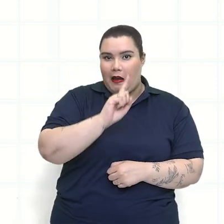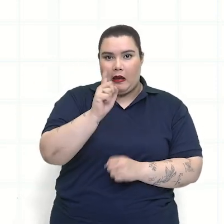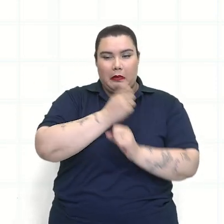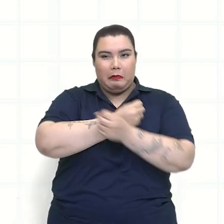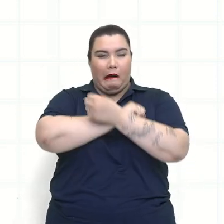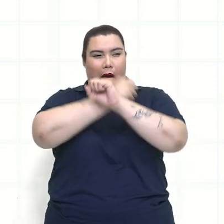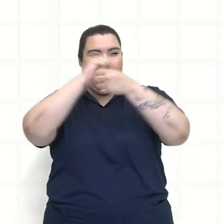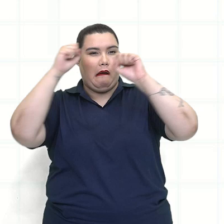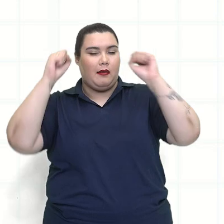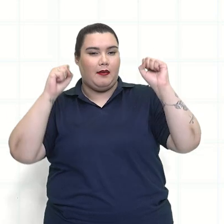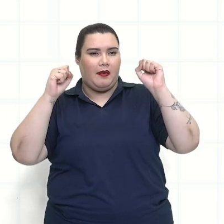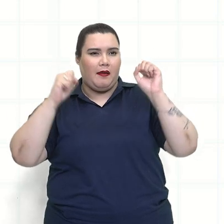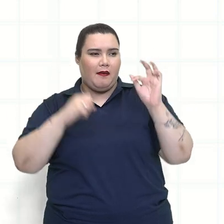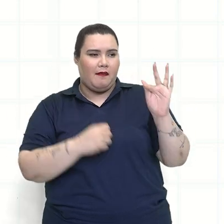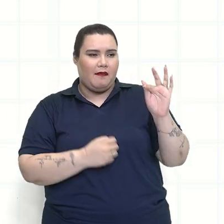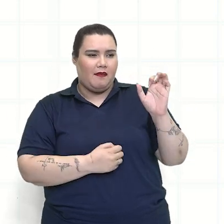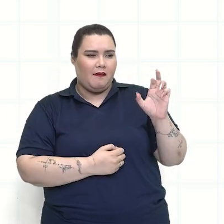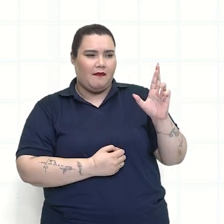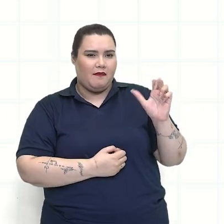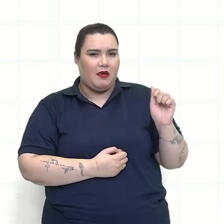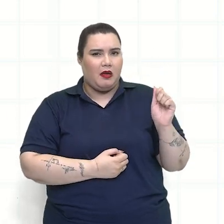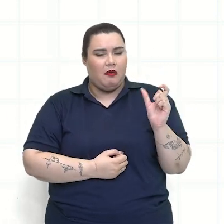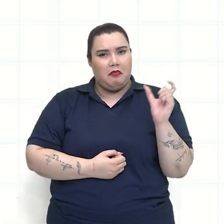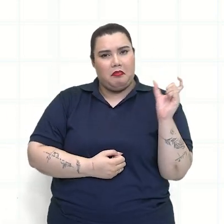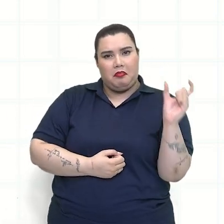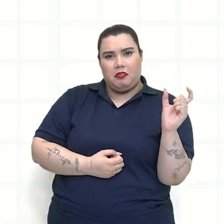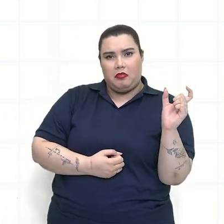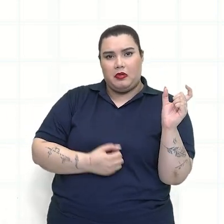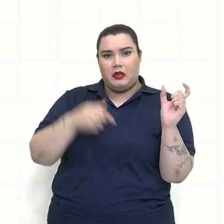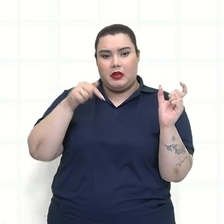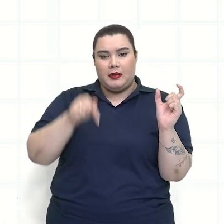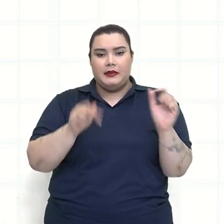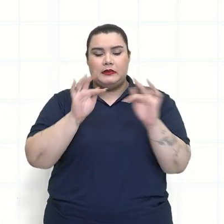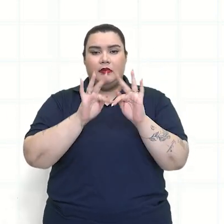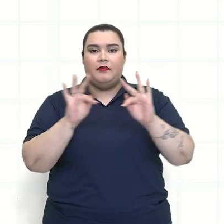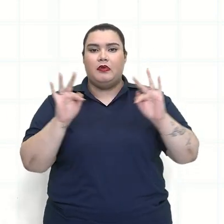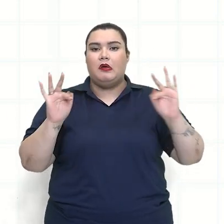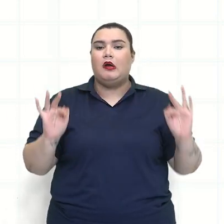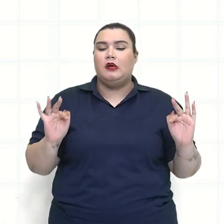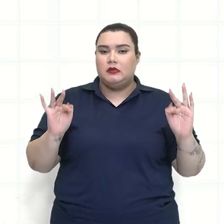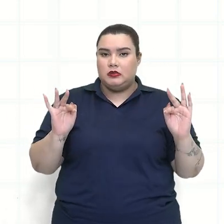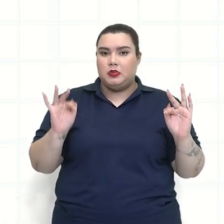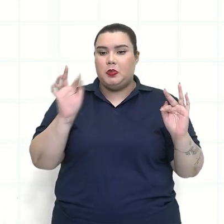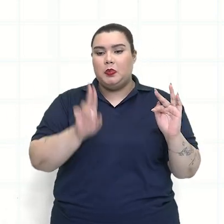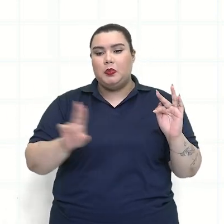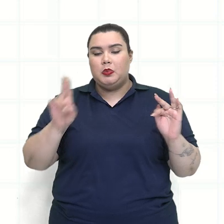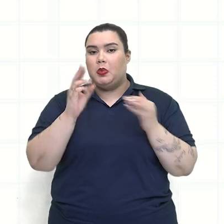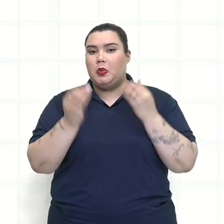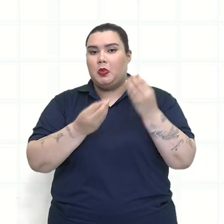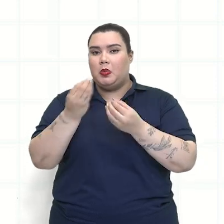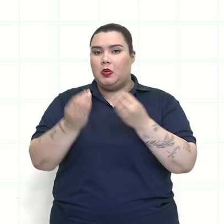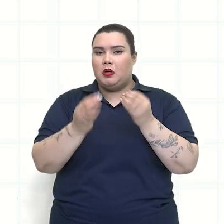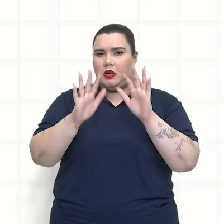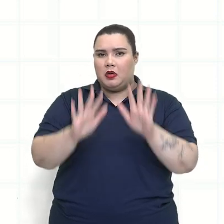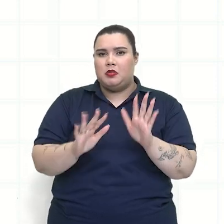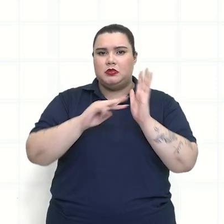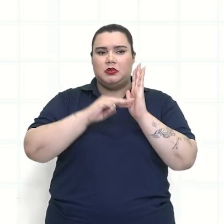que acha essa fera aqui? Dentro desta outra situação, será que está no